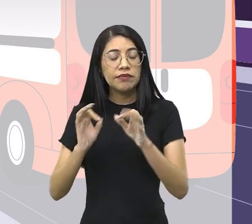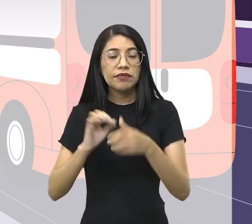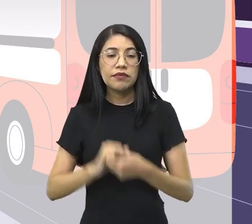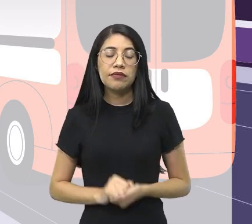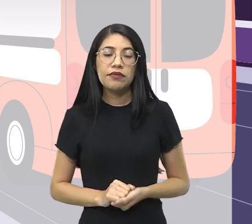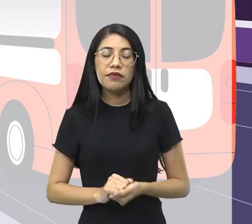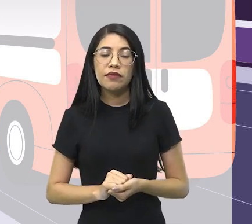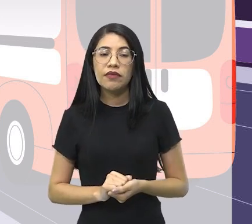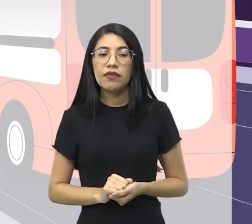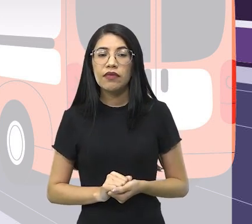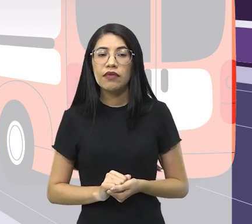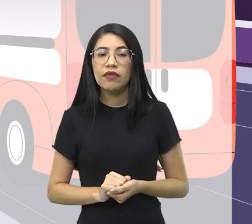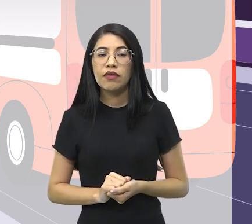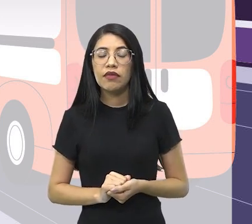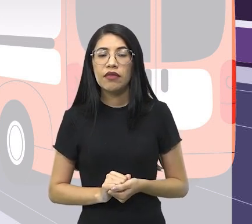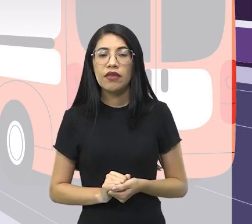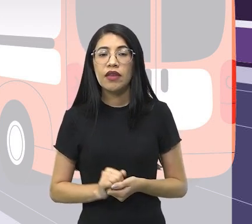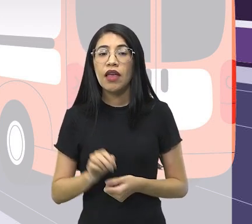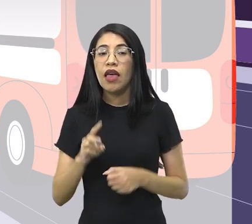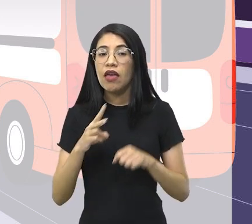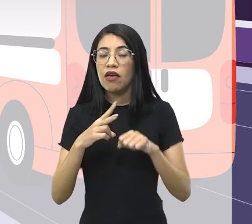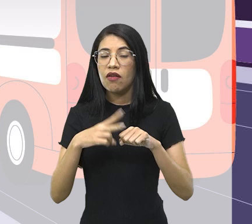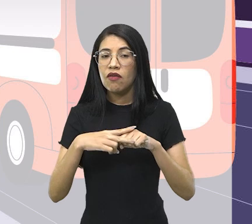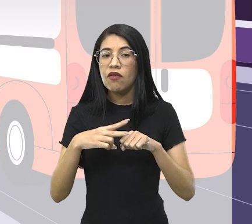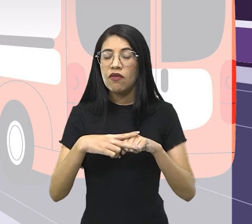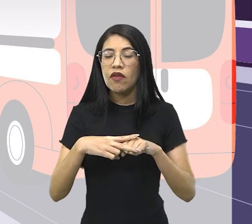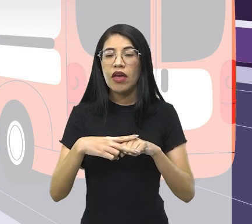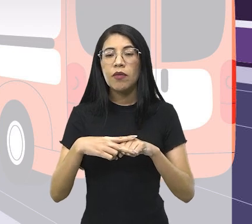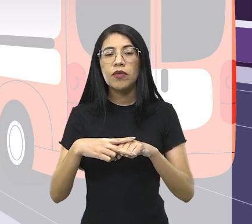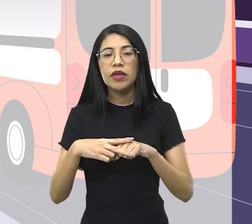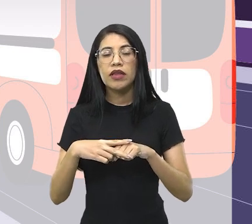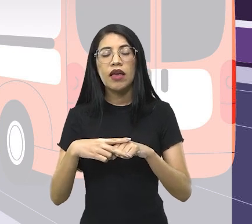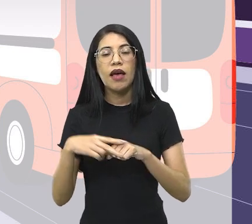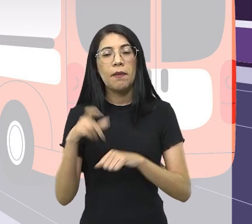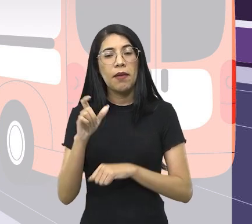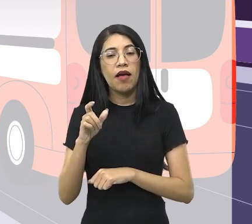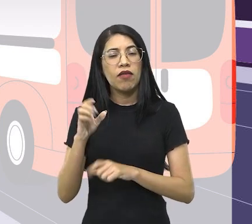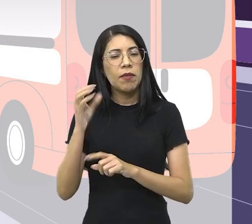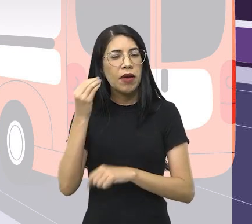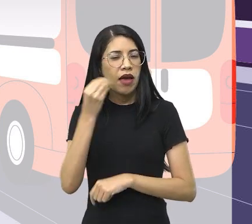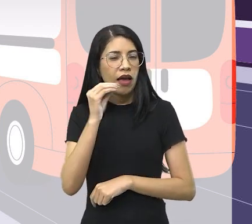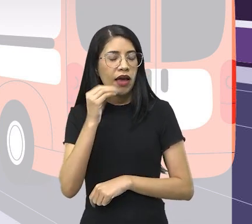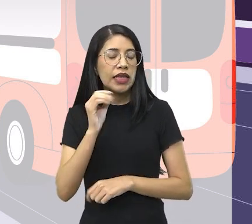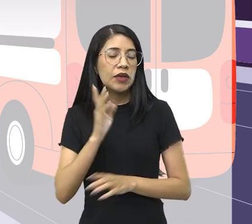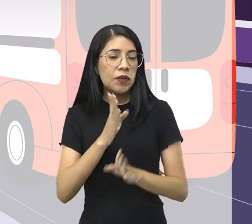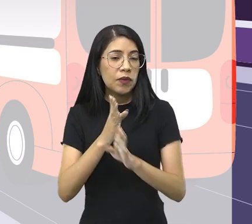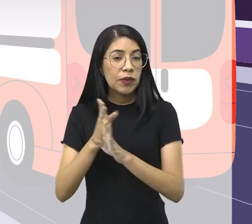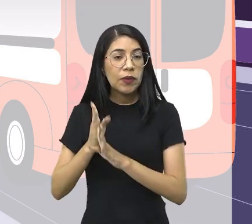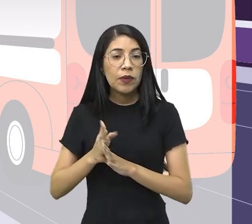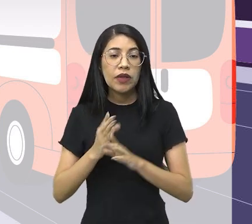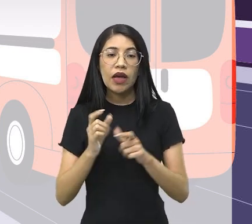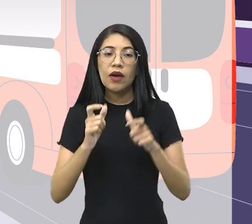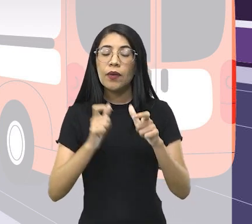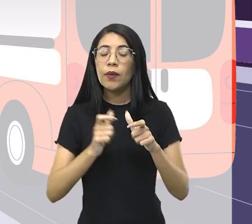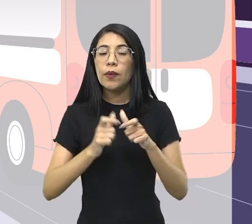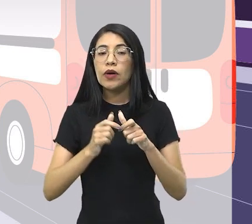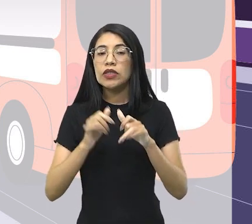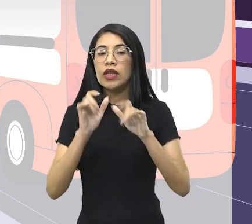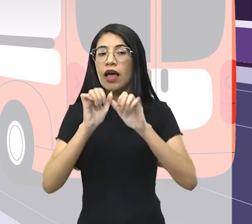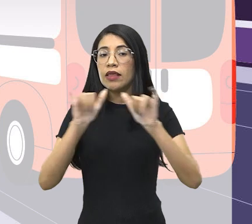Porque é um verbo, né, o verbo persuadir, nós vamos encontrar bastante, né, nas